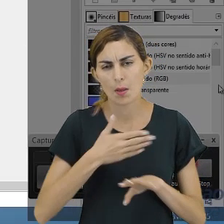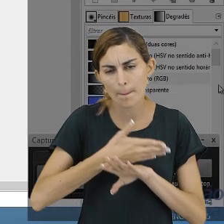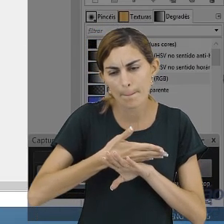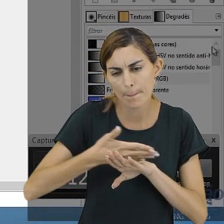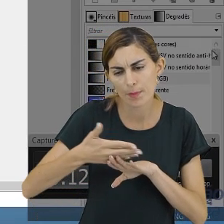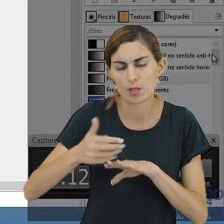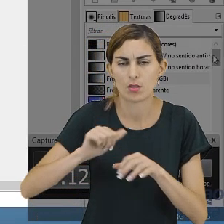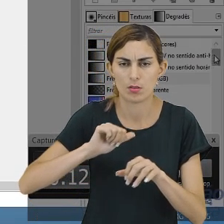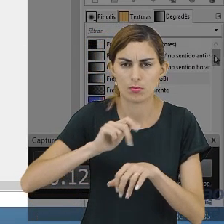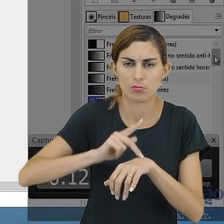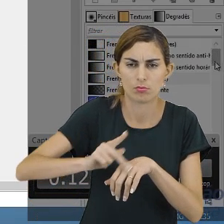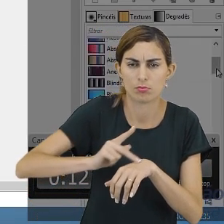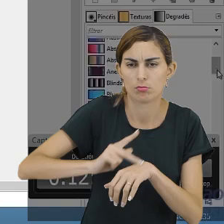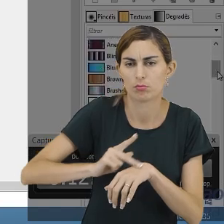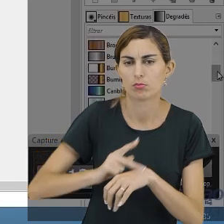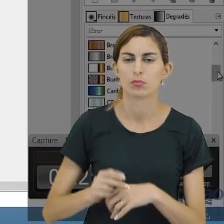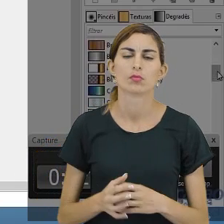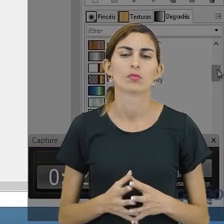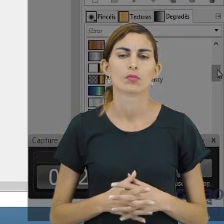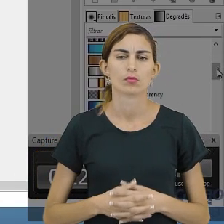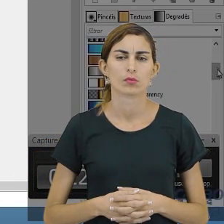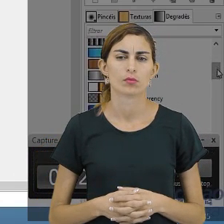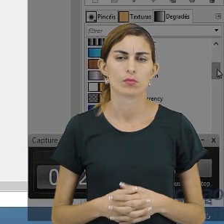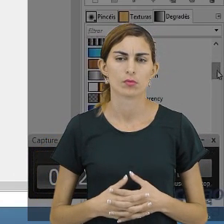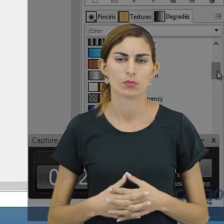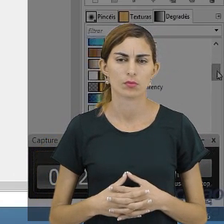branco para o preto.